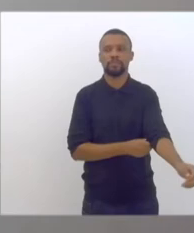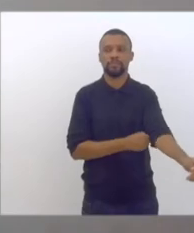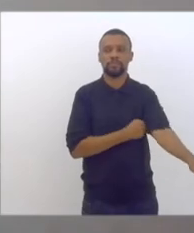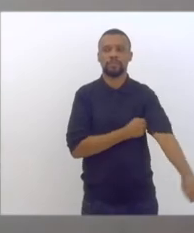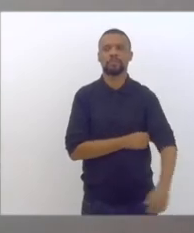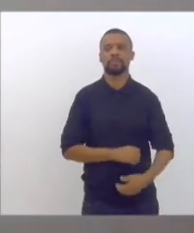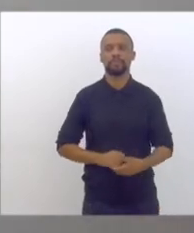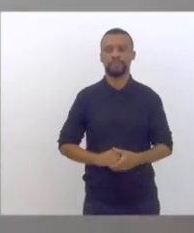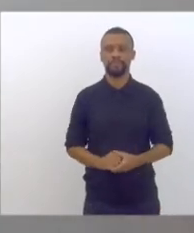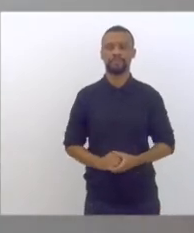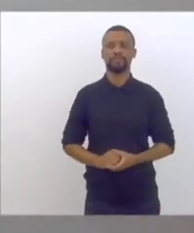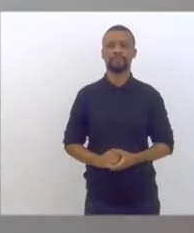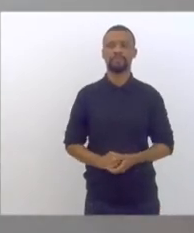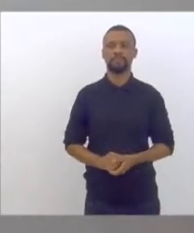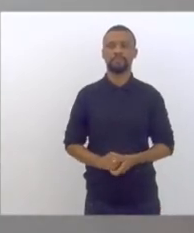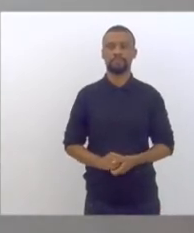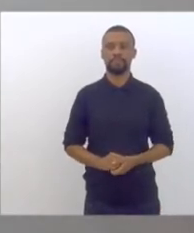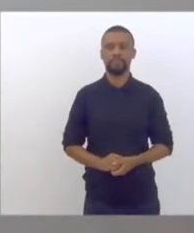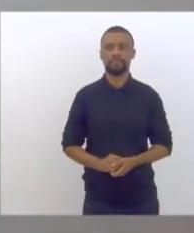G1